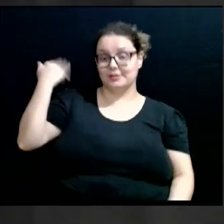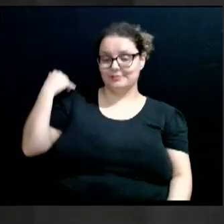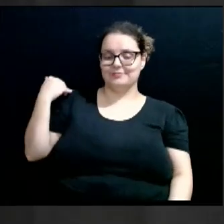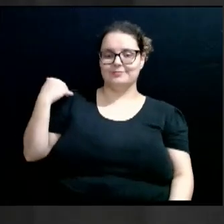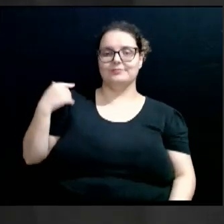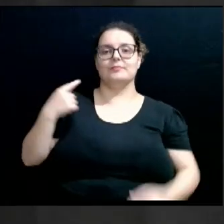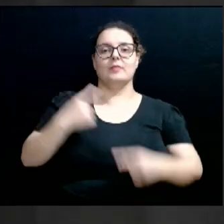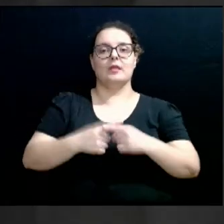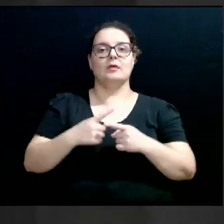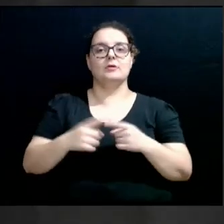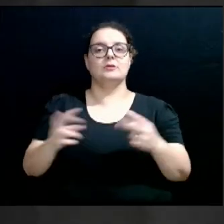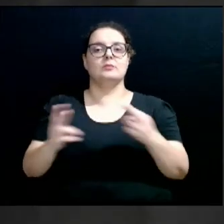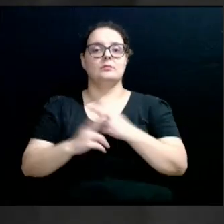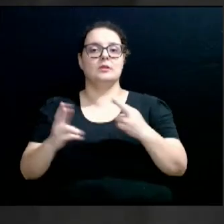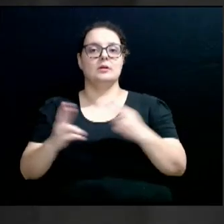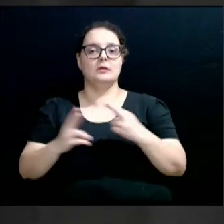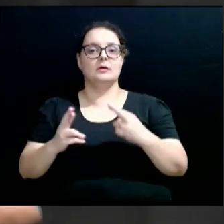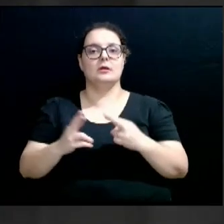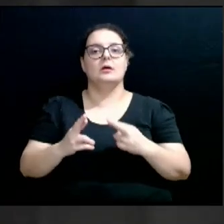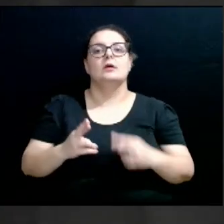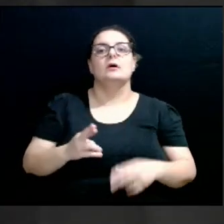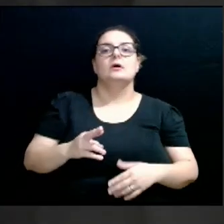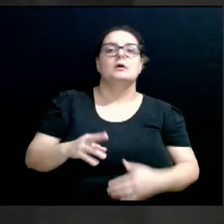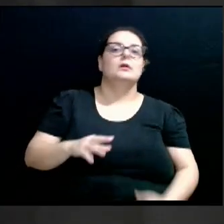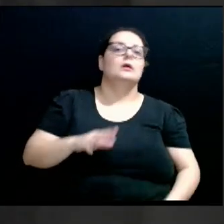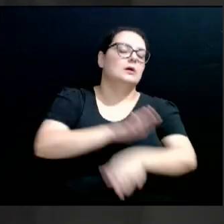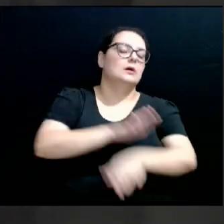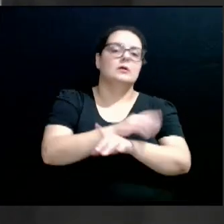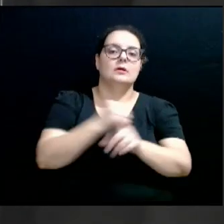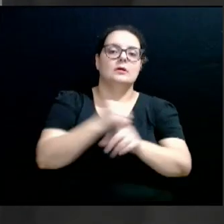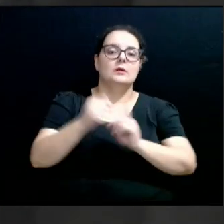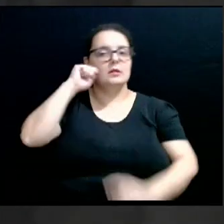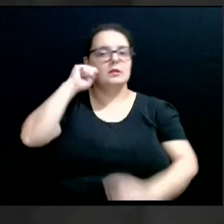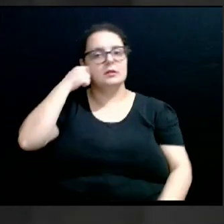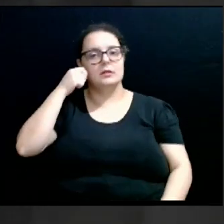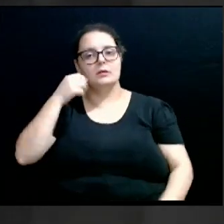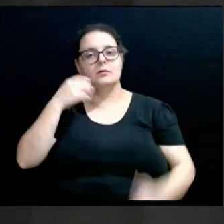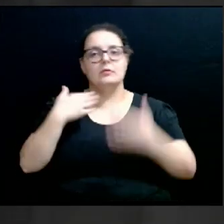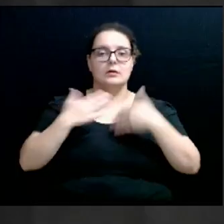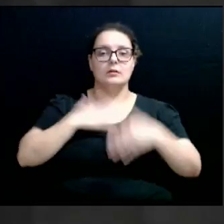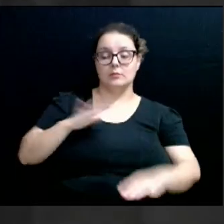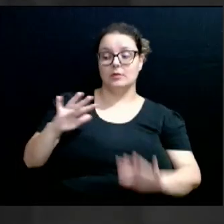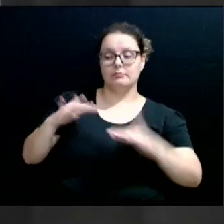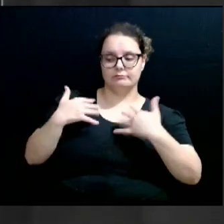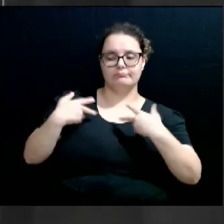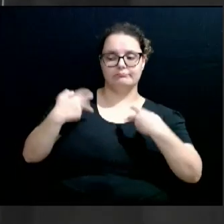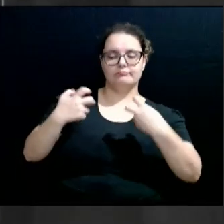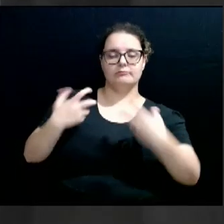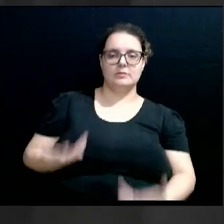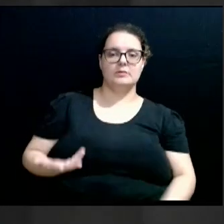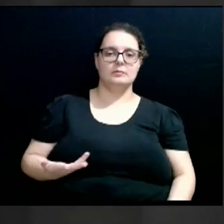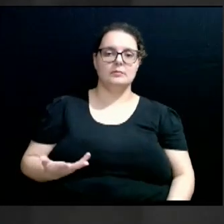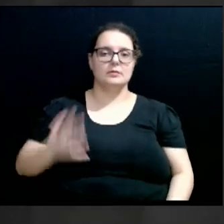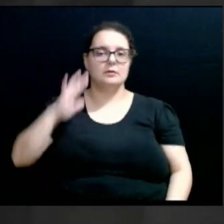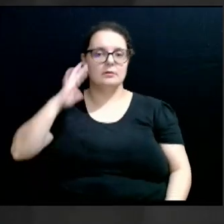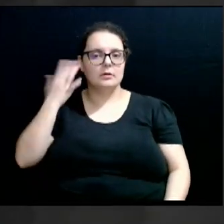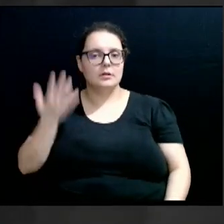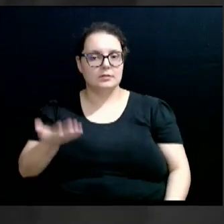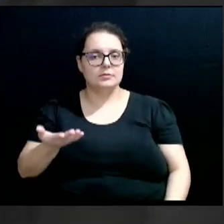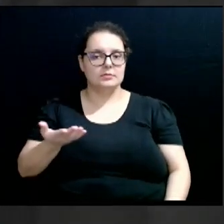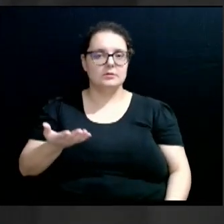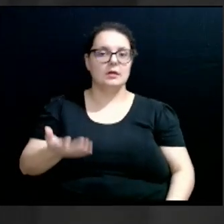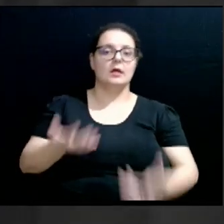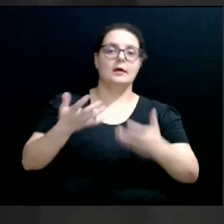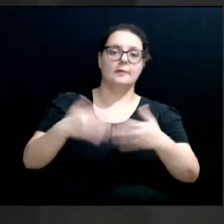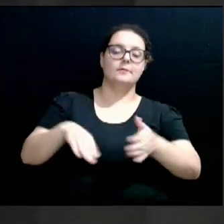social negra lá no orfanato, que era a pessoa que conversava comigo, que me via. Então, acho que isso que me fez querer chegar nesse